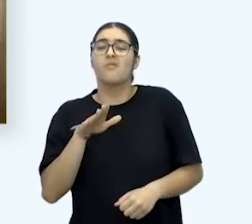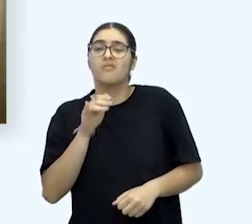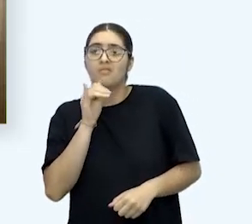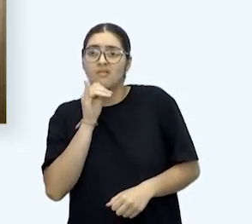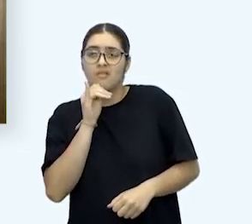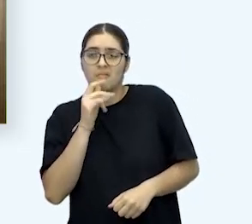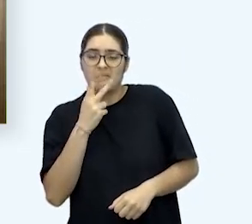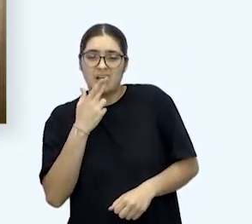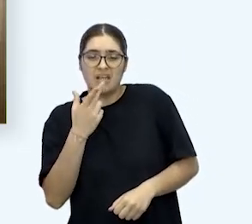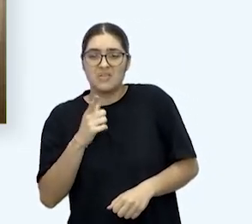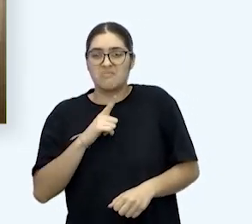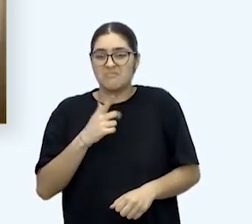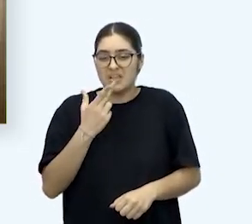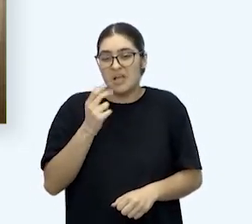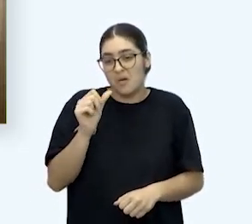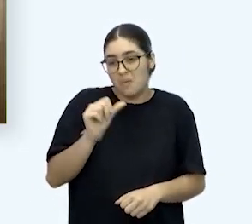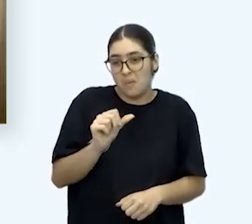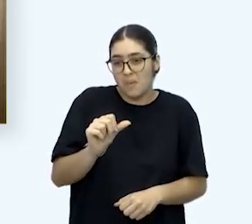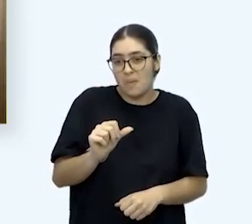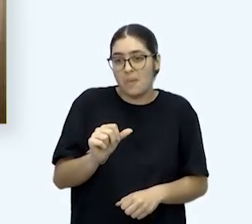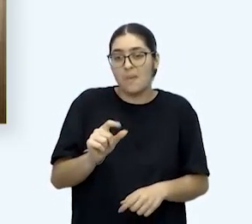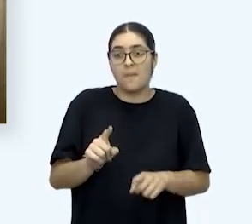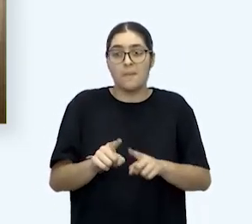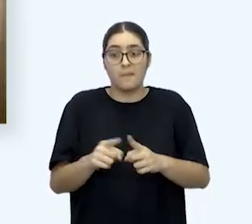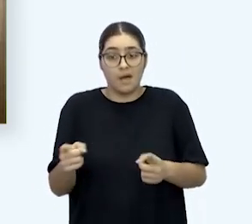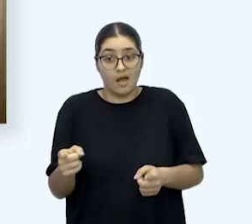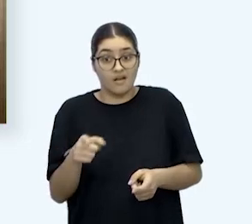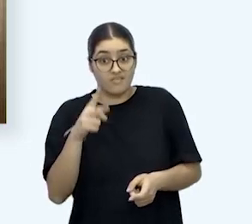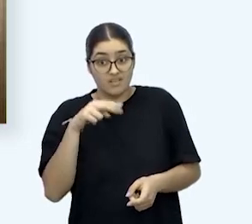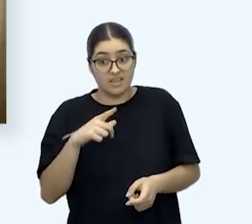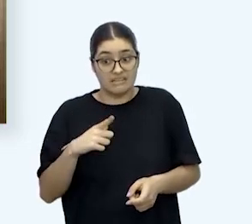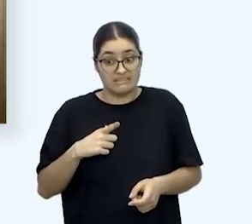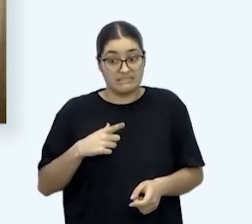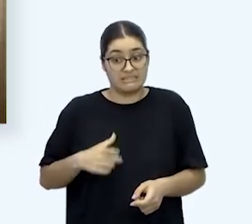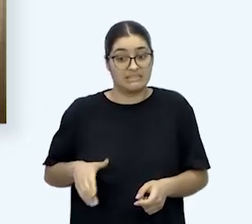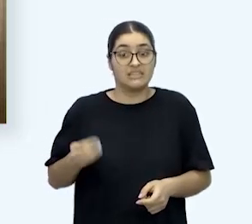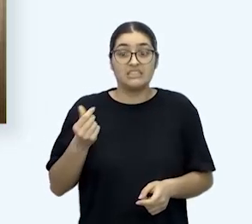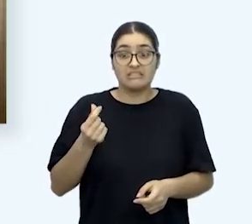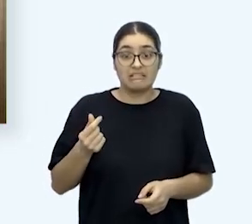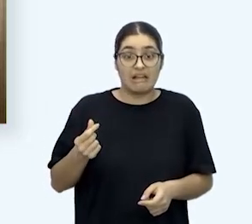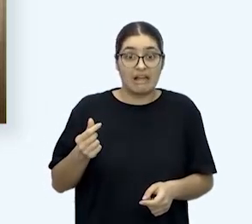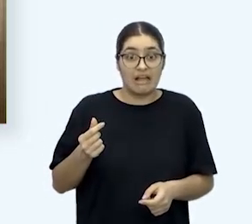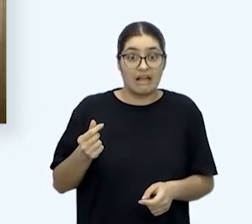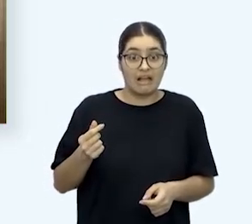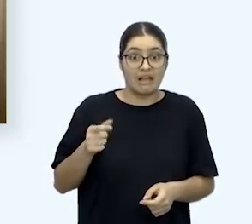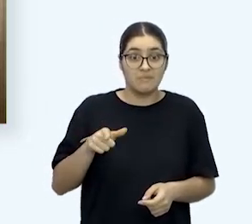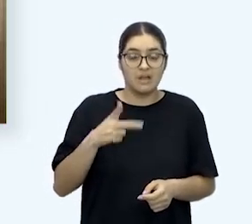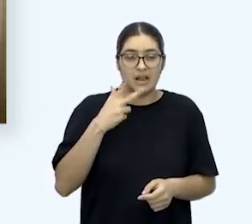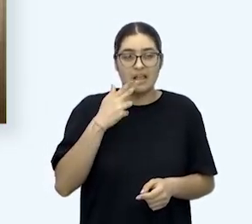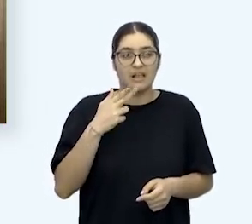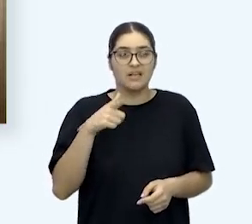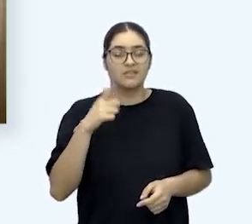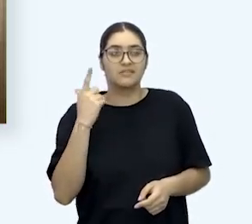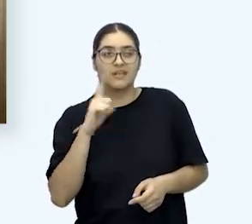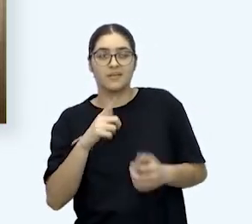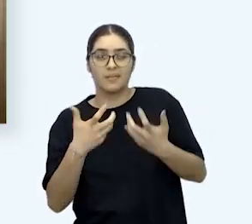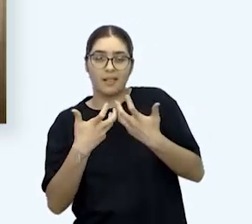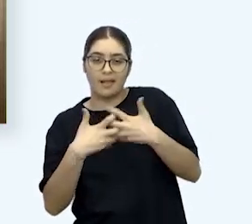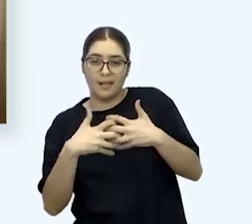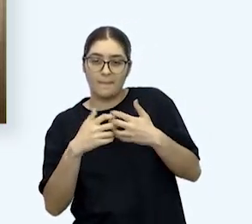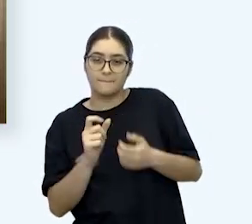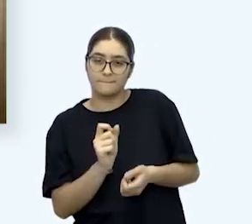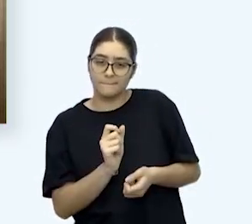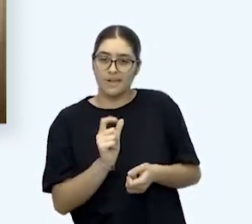pouco antipática, né? Mas a gente sabe que quando aperta no bolso, passamos a refletir mais sobre as atitudes, né? E até